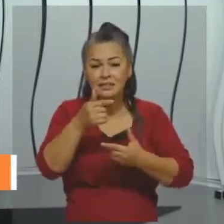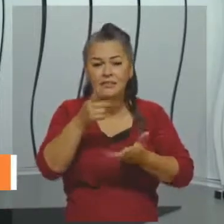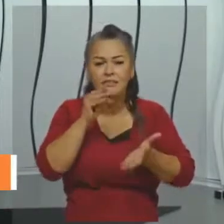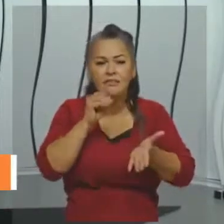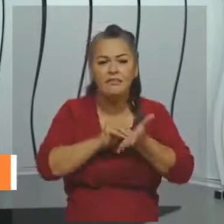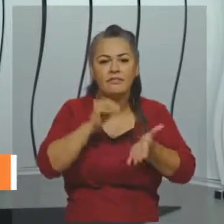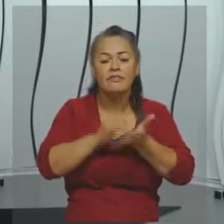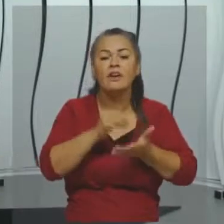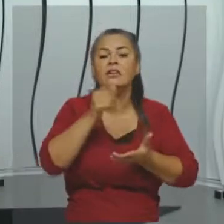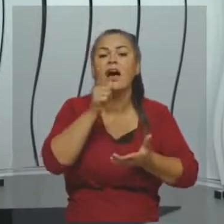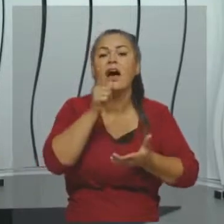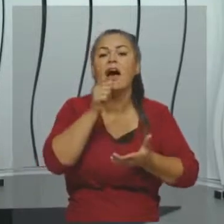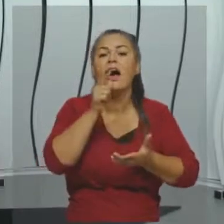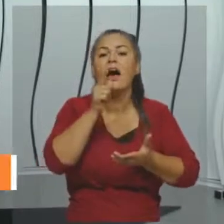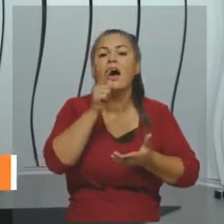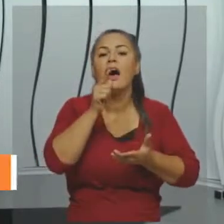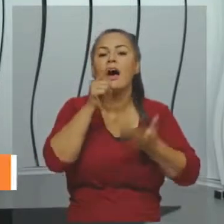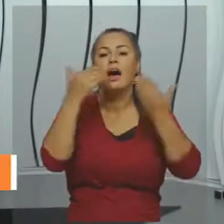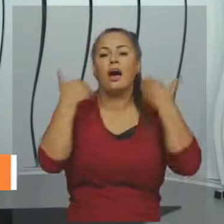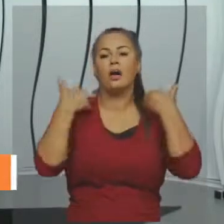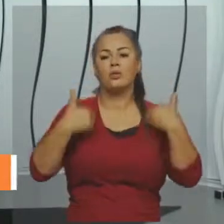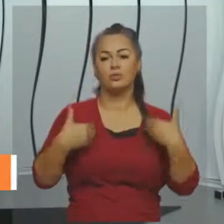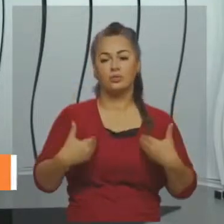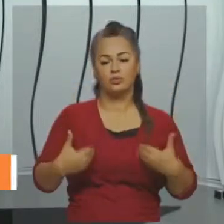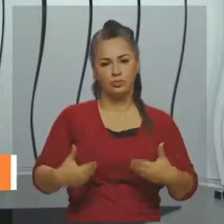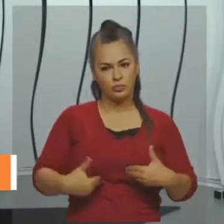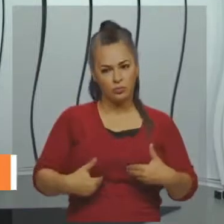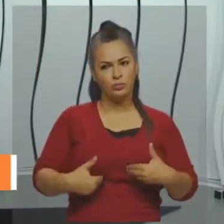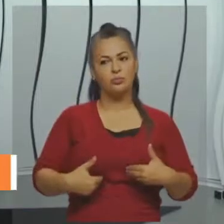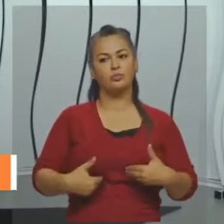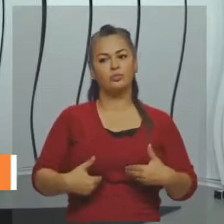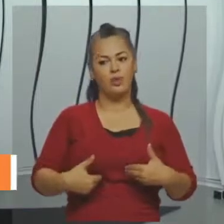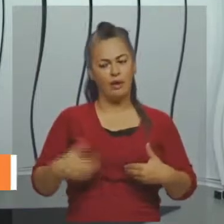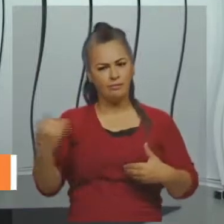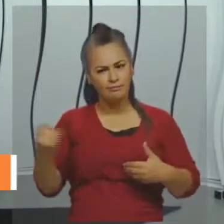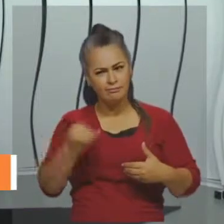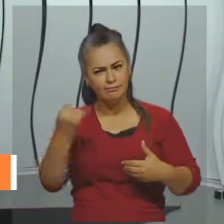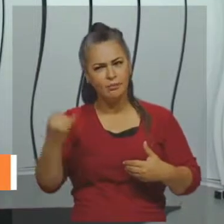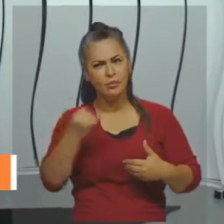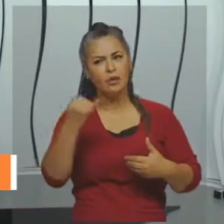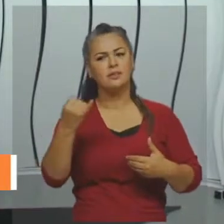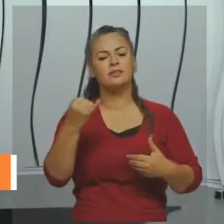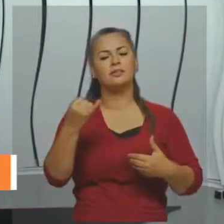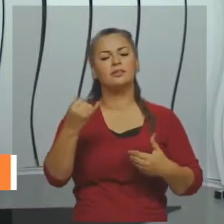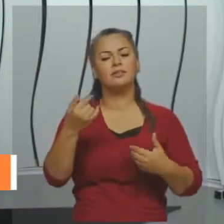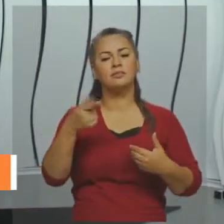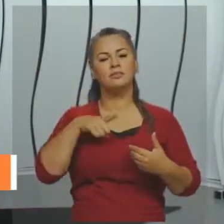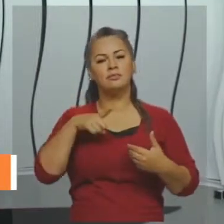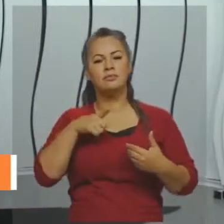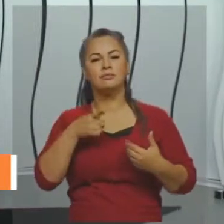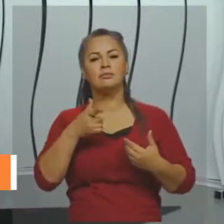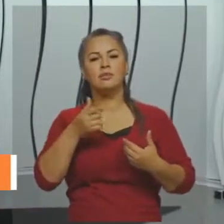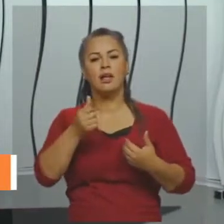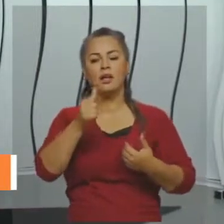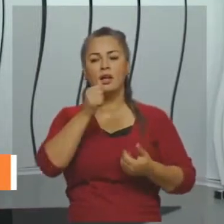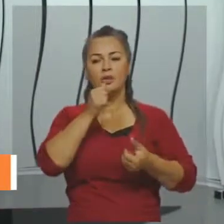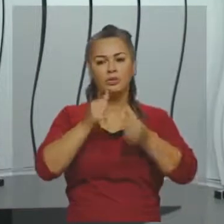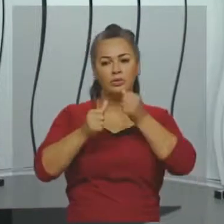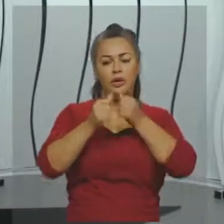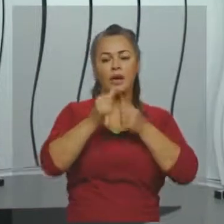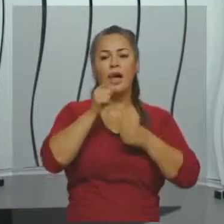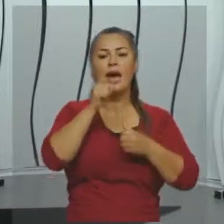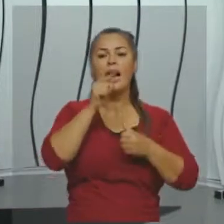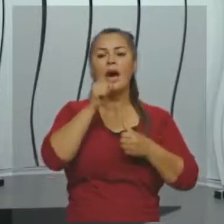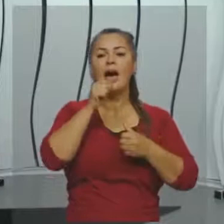do seu corpo. Apesar da água ser muito importante para o nosso corpo, nós também eliminamos água porque ela vai nos